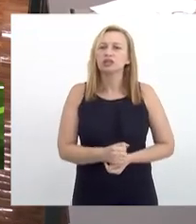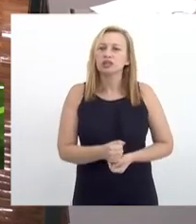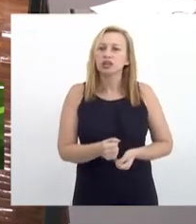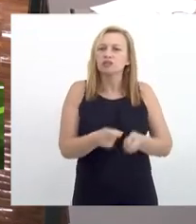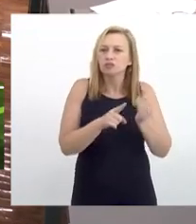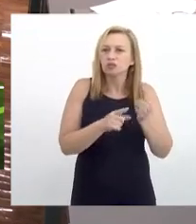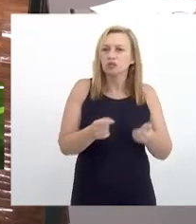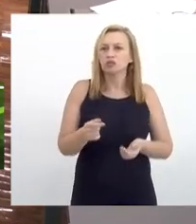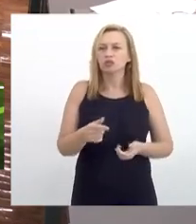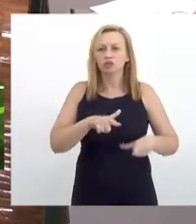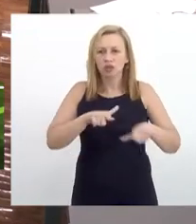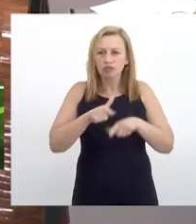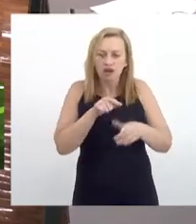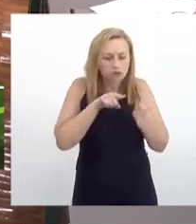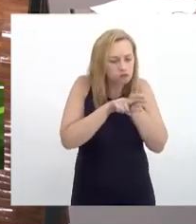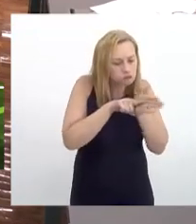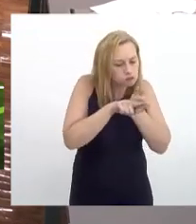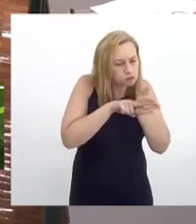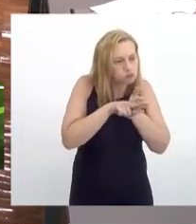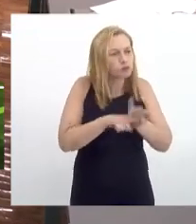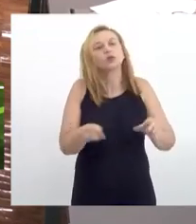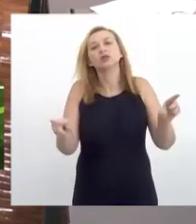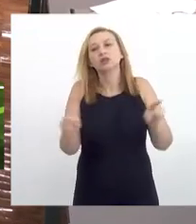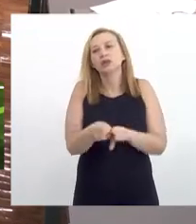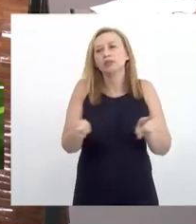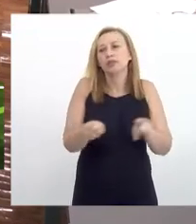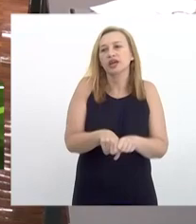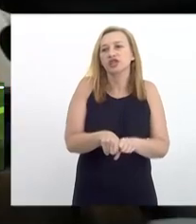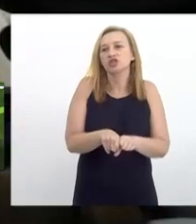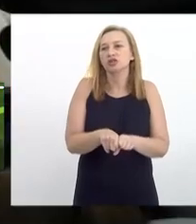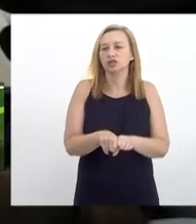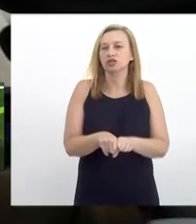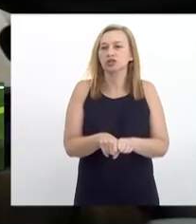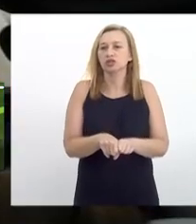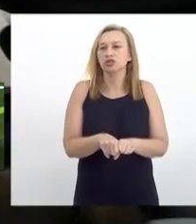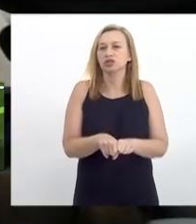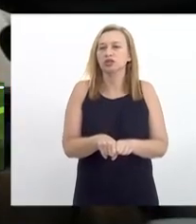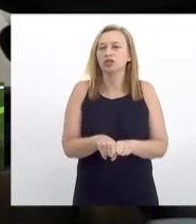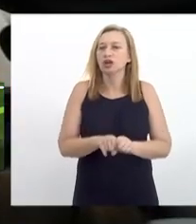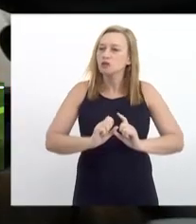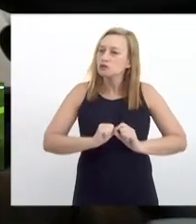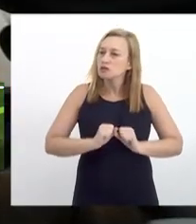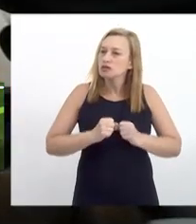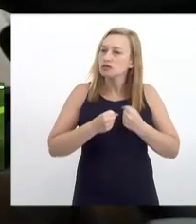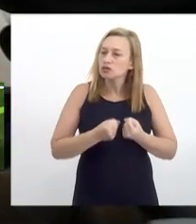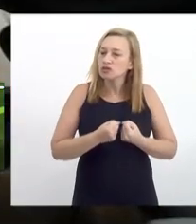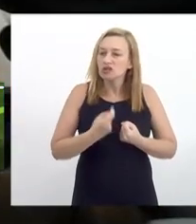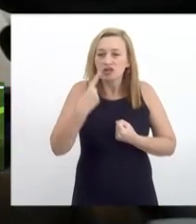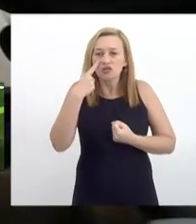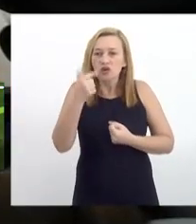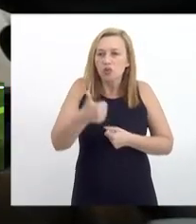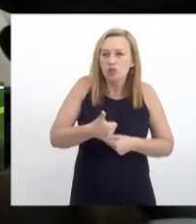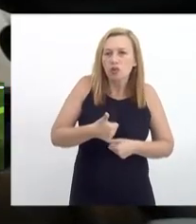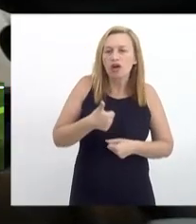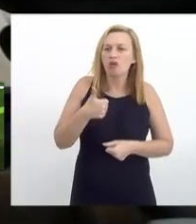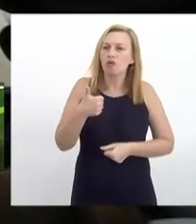fiscalizar e tem o dever também de buscar um